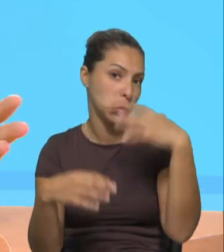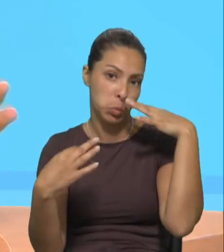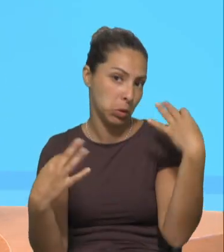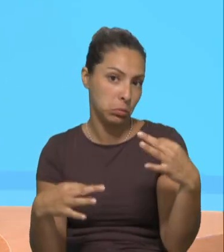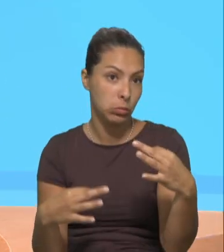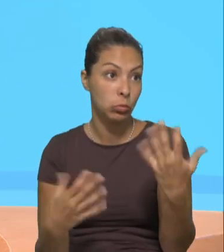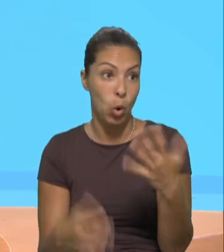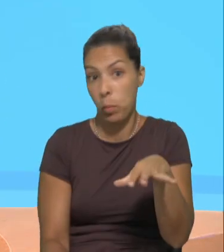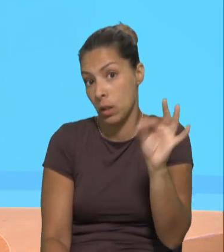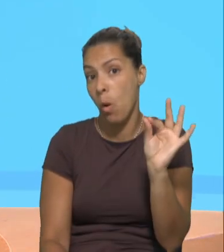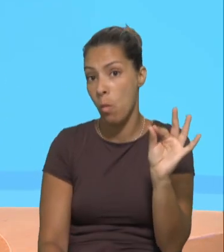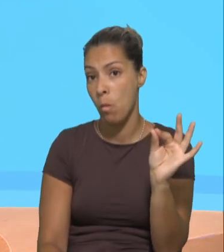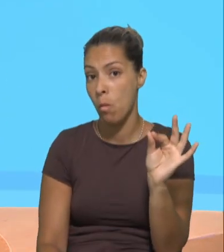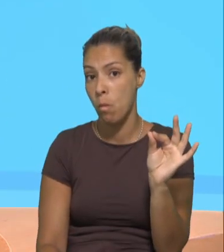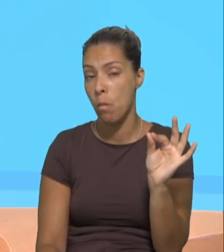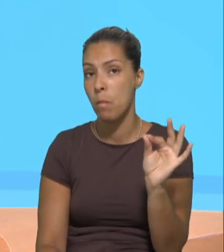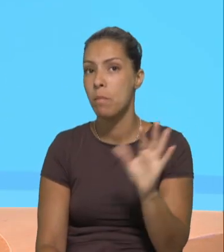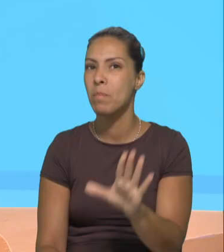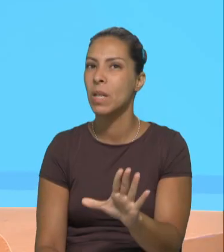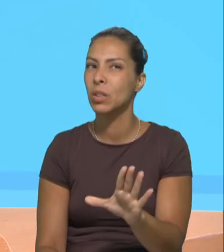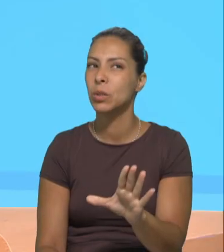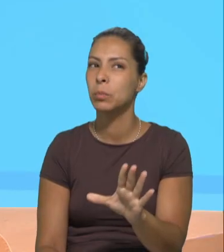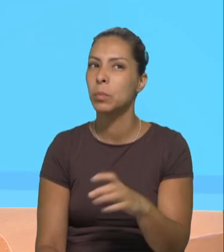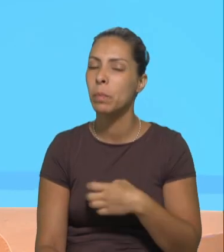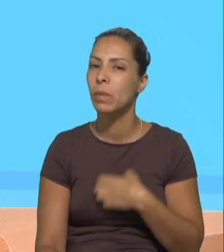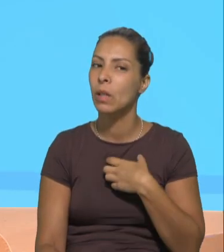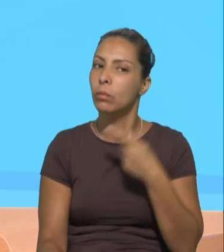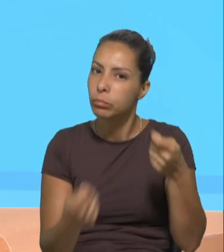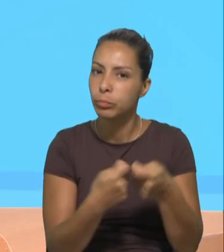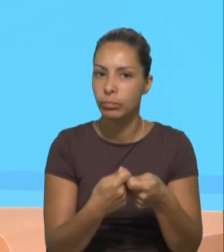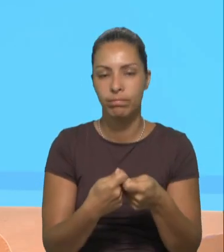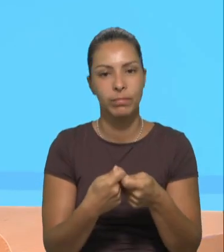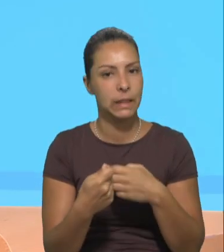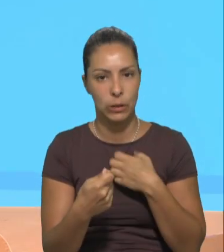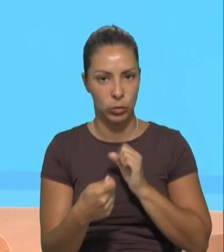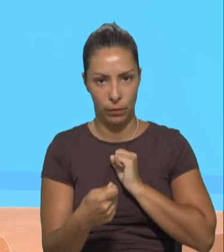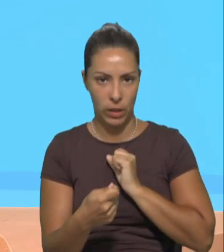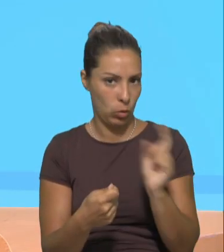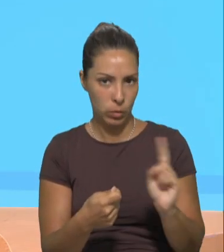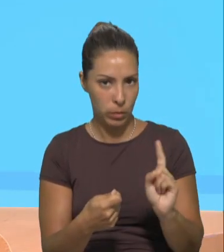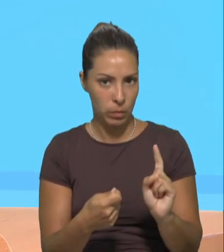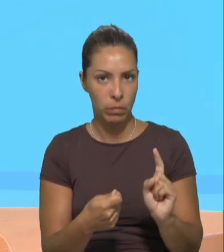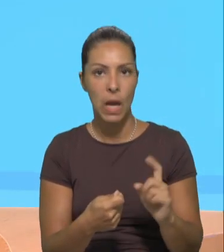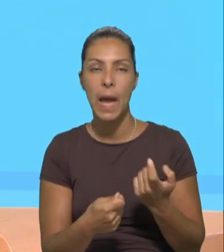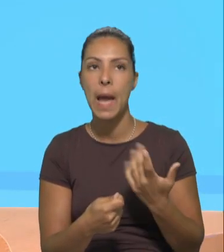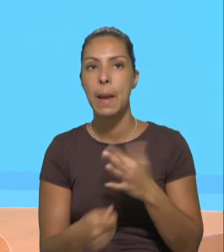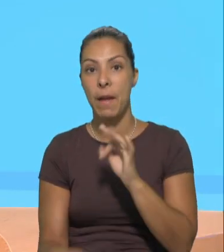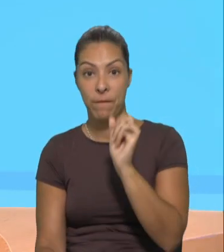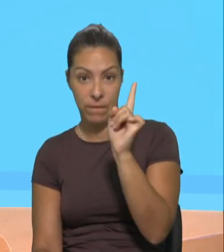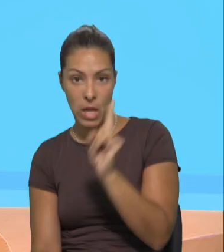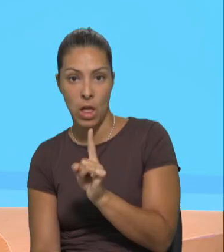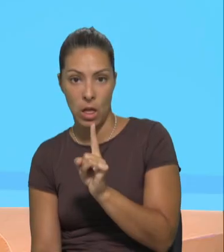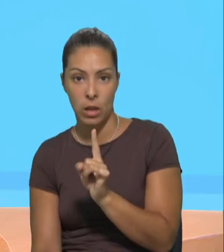É uma opção possível. Não julgo ser a mais adequada e a mais certeira. Julgo que a fé é